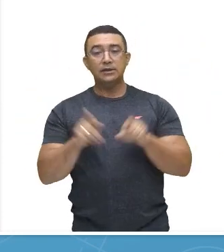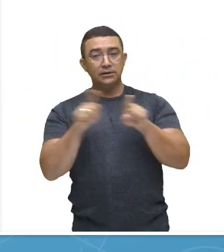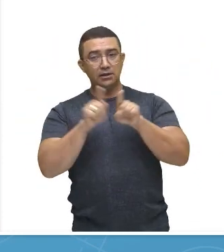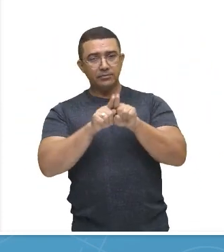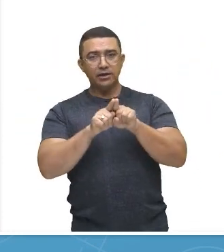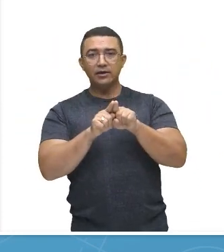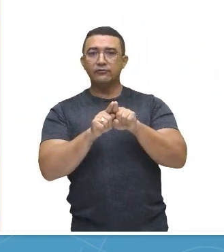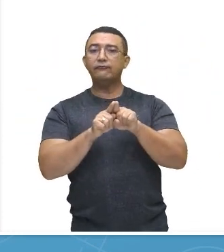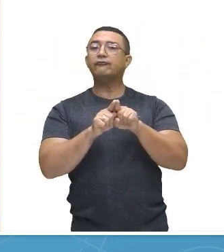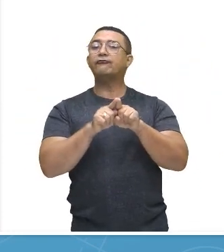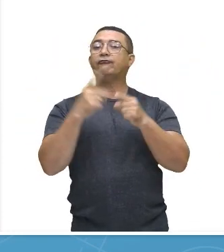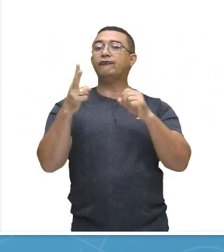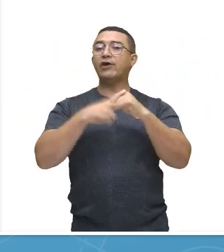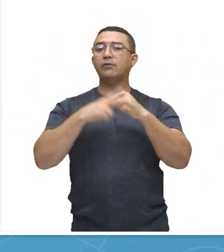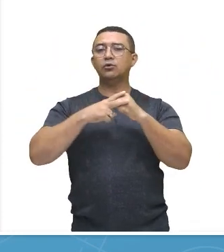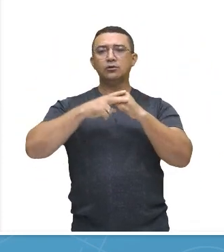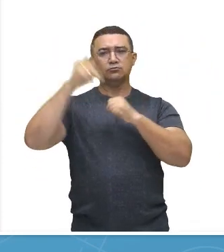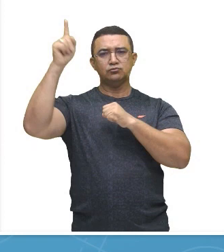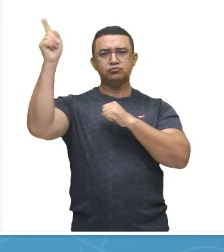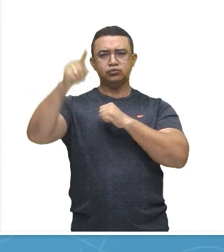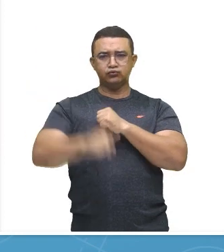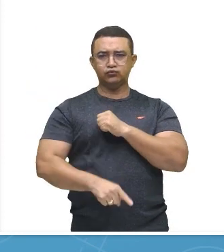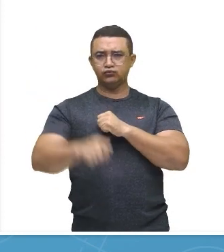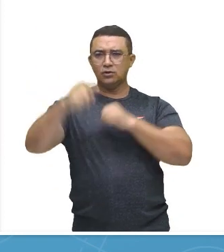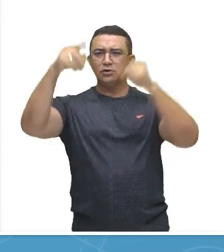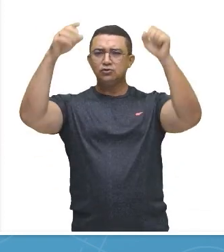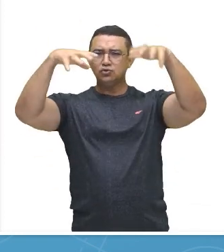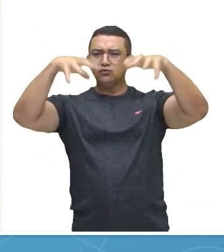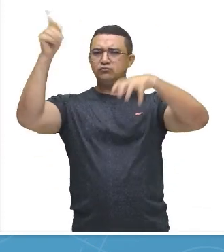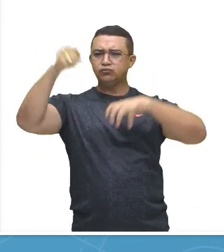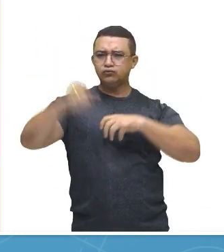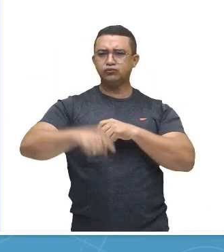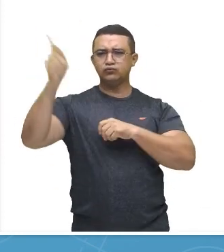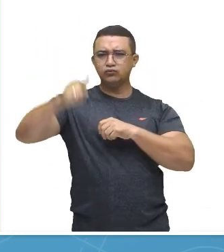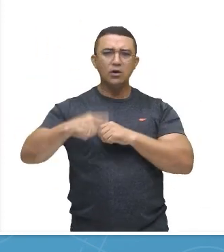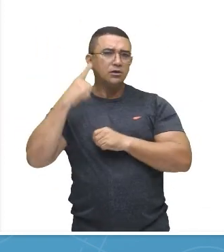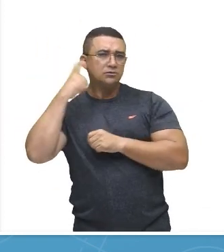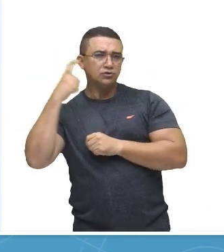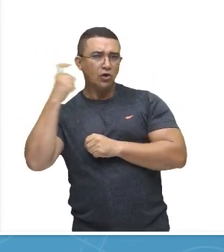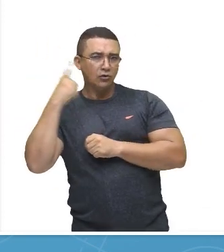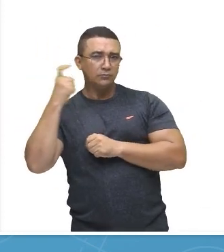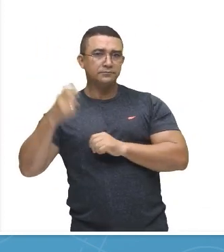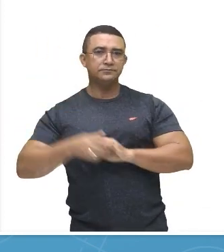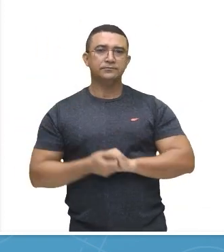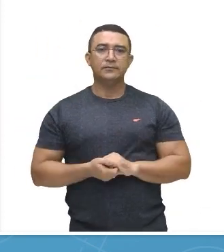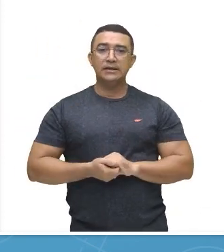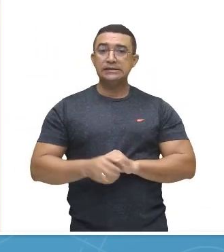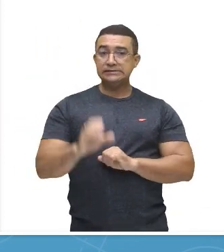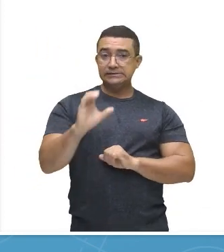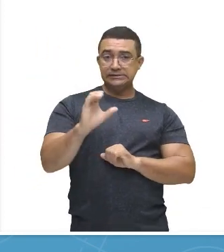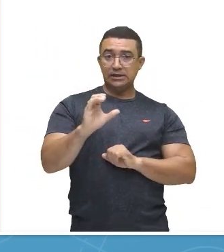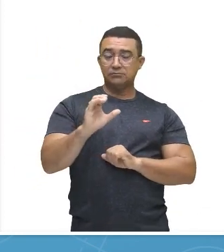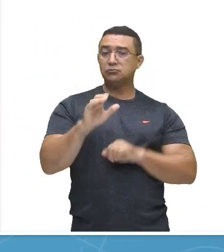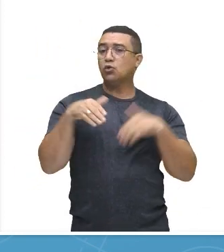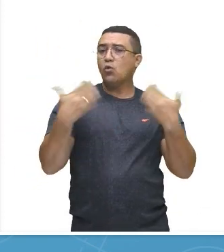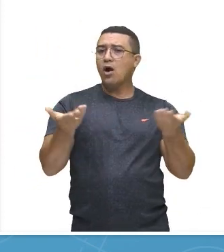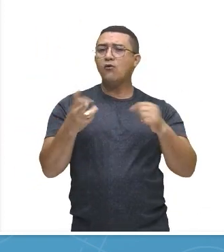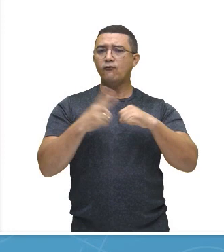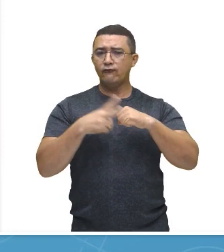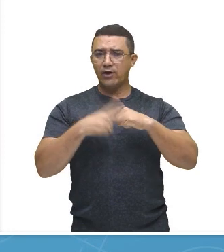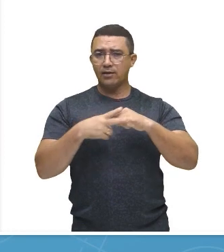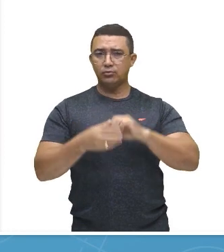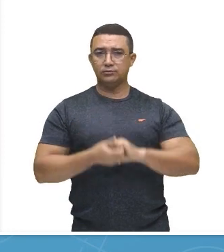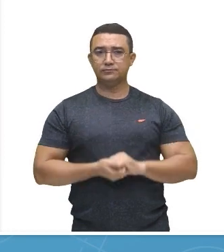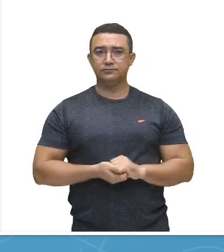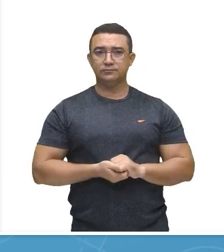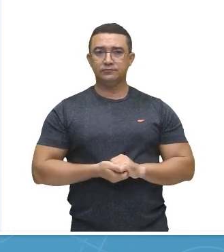simples, é período composto. 2 ou mais verbos, período composto. Letra C. Quem é verbo na letra C? Quem é o verbo?